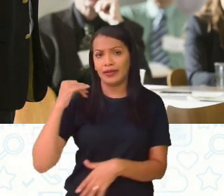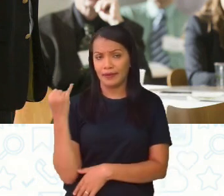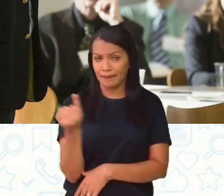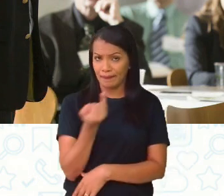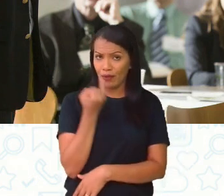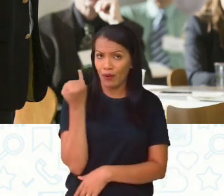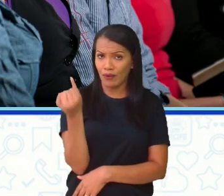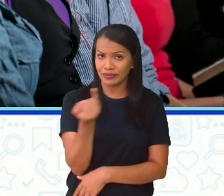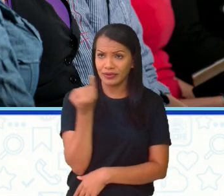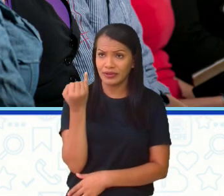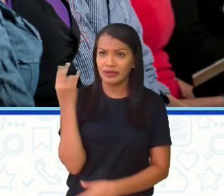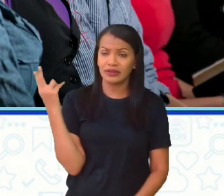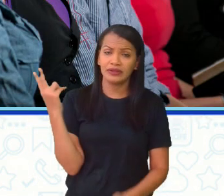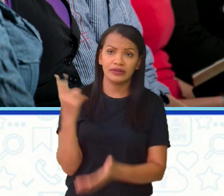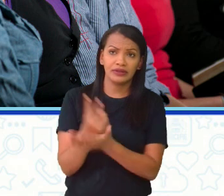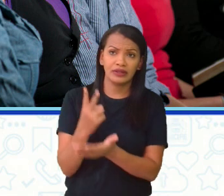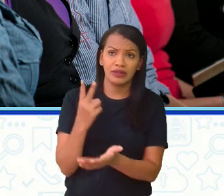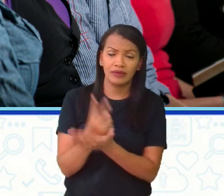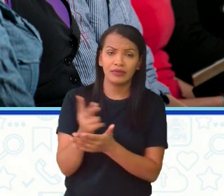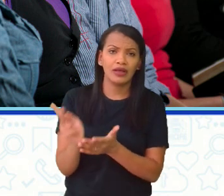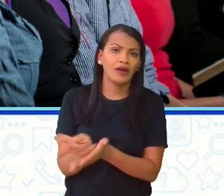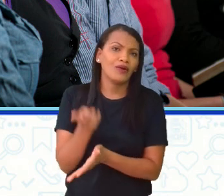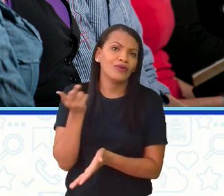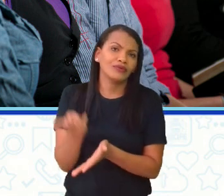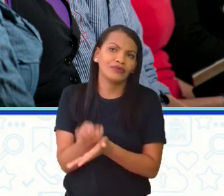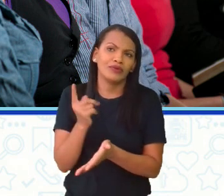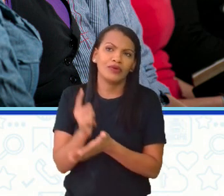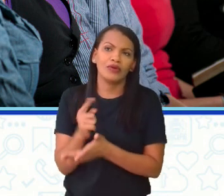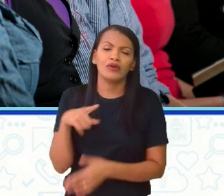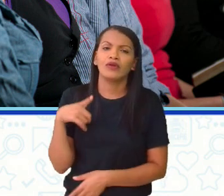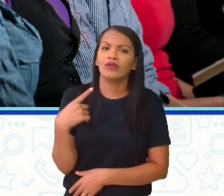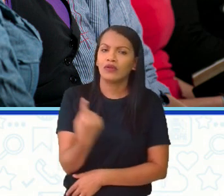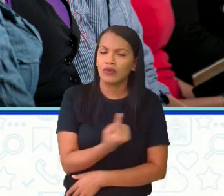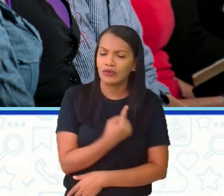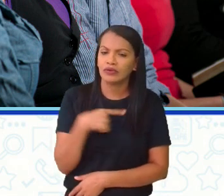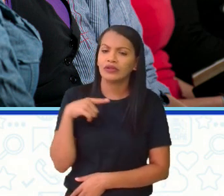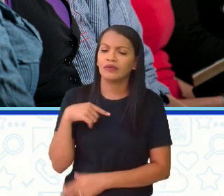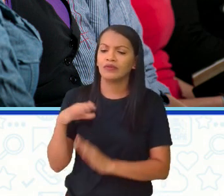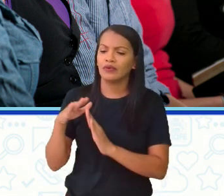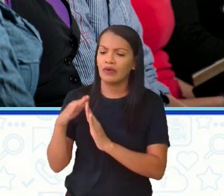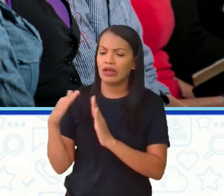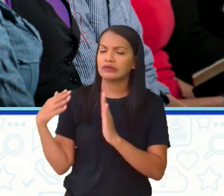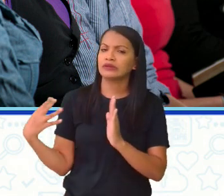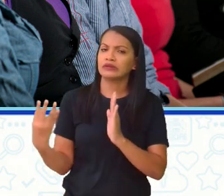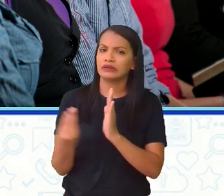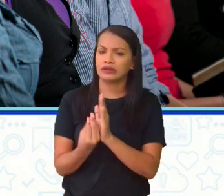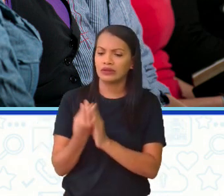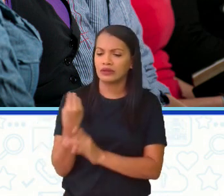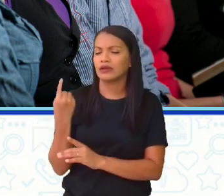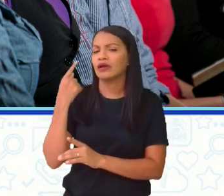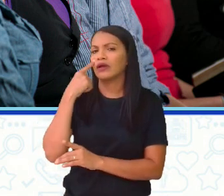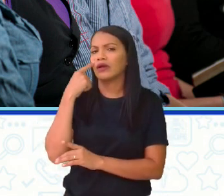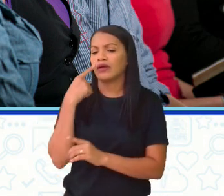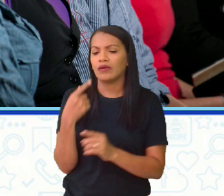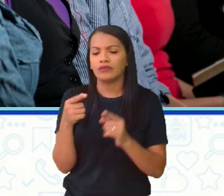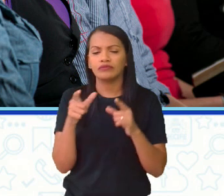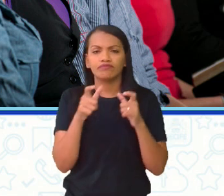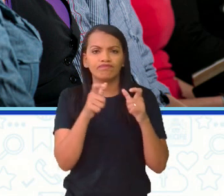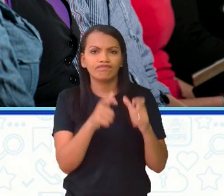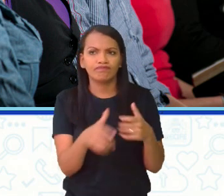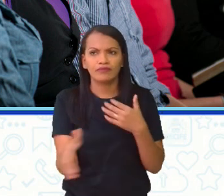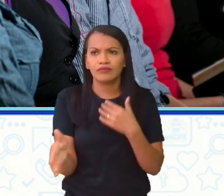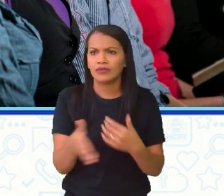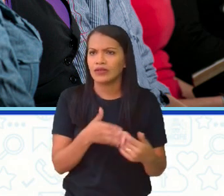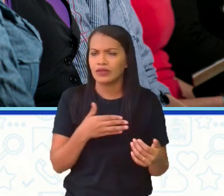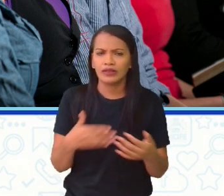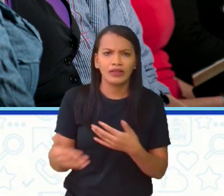Então, elas estão sempre acontecendo, não é? Nós temos também as igrejas locais, não é? Os centros comunitários,